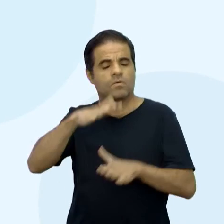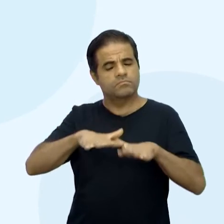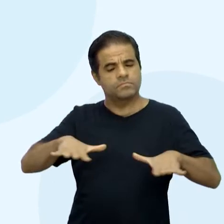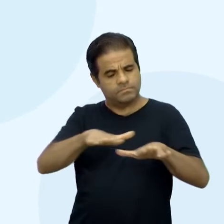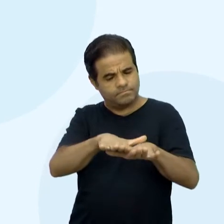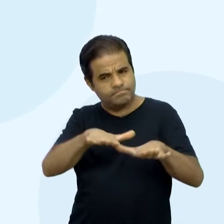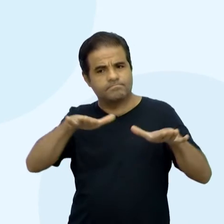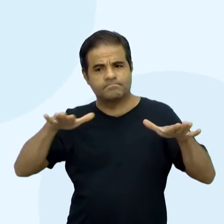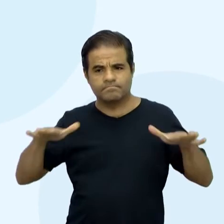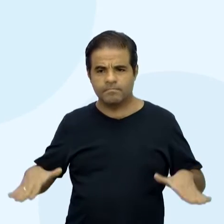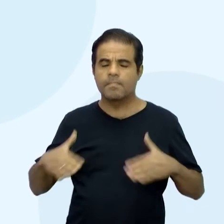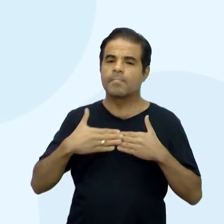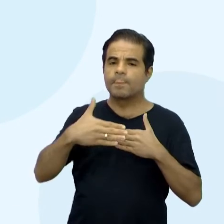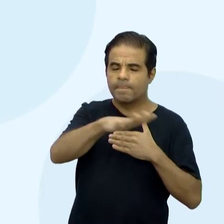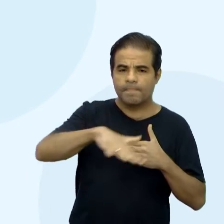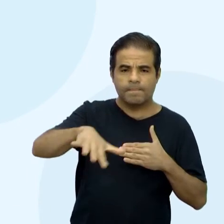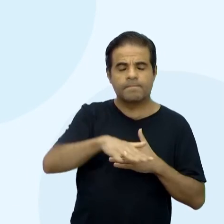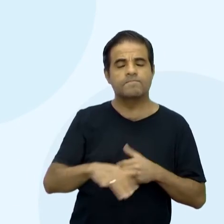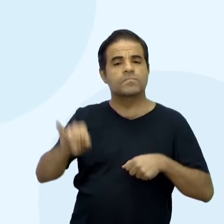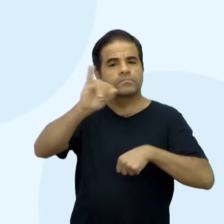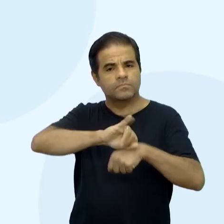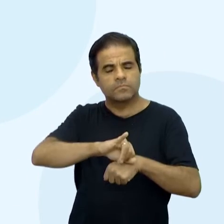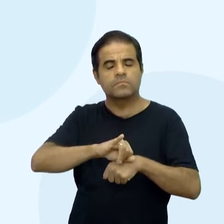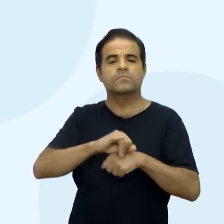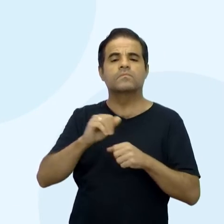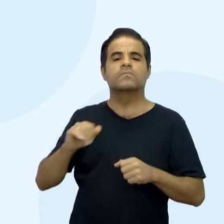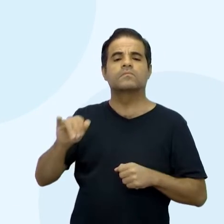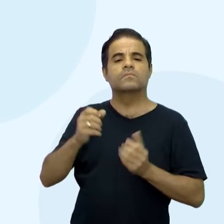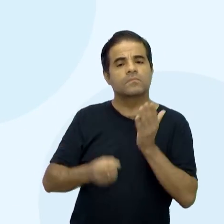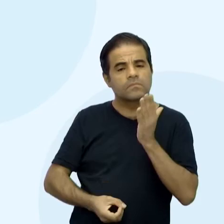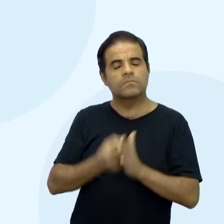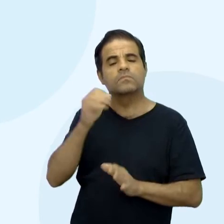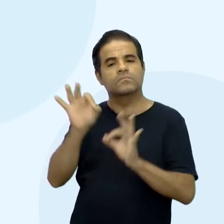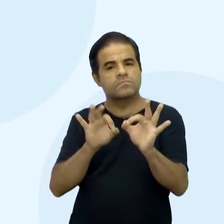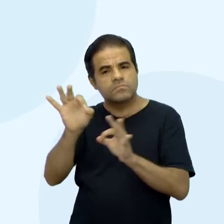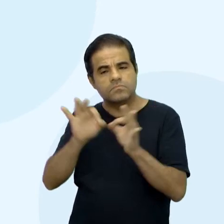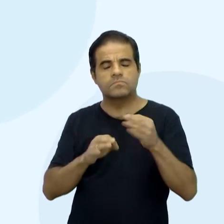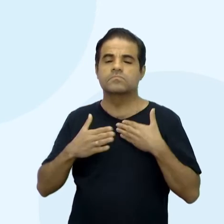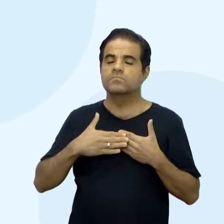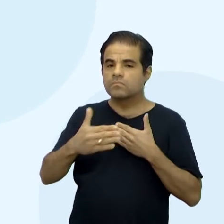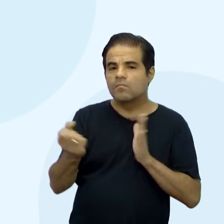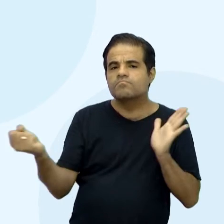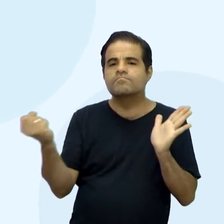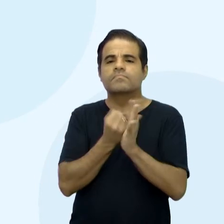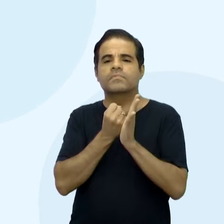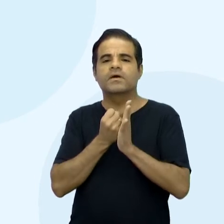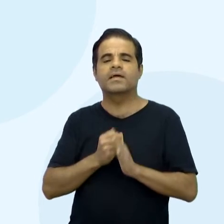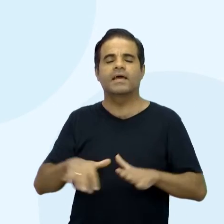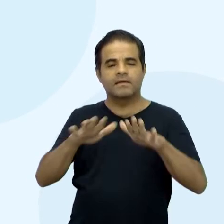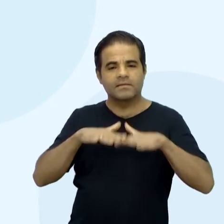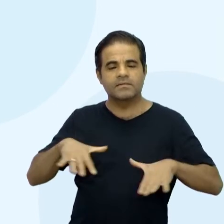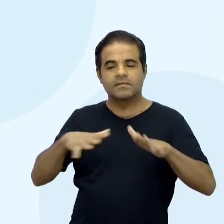calçadão, né, da região central da cidade, ela resolveu aí marcar, né,